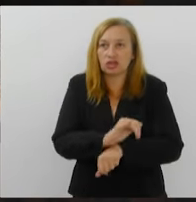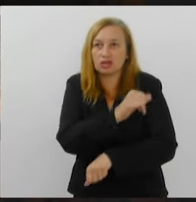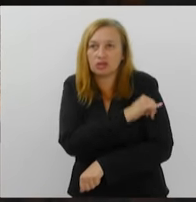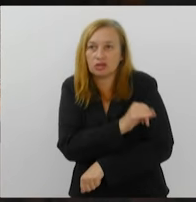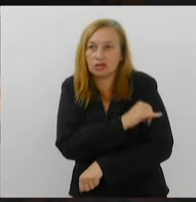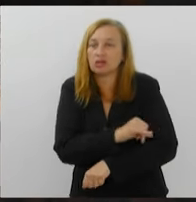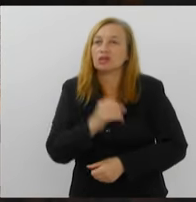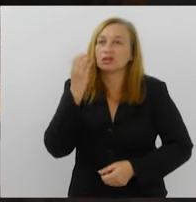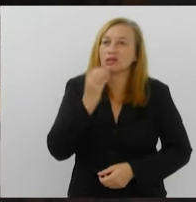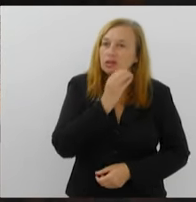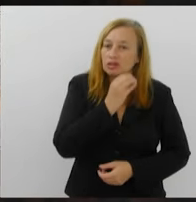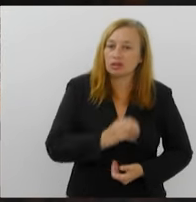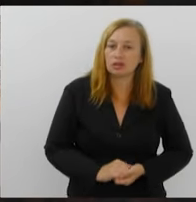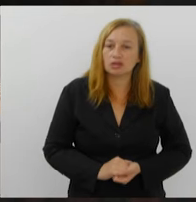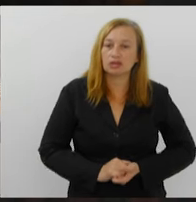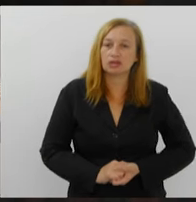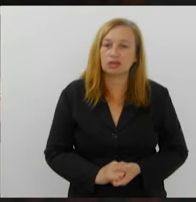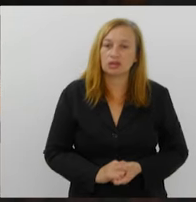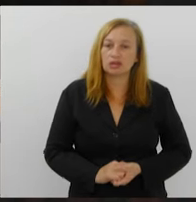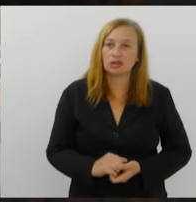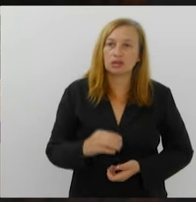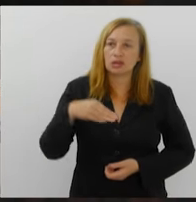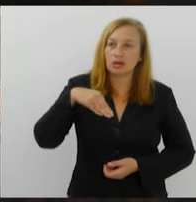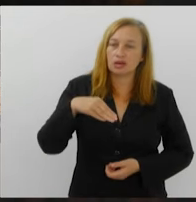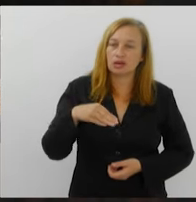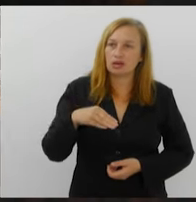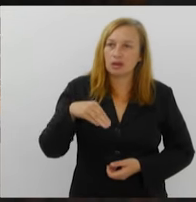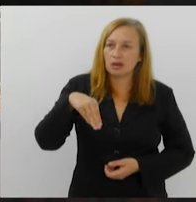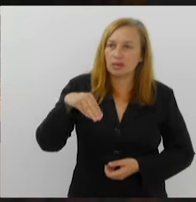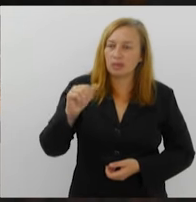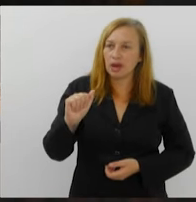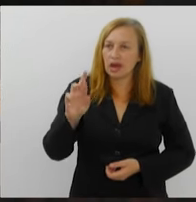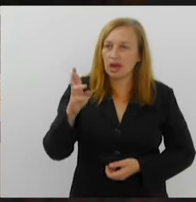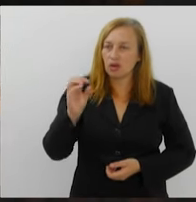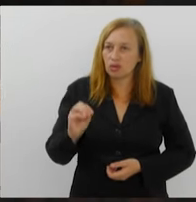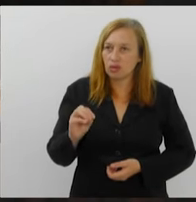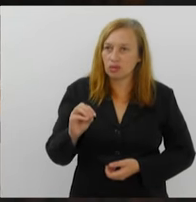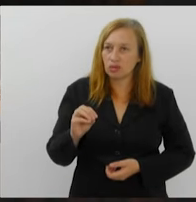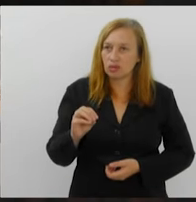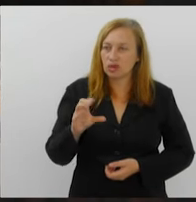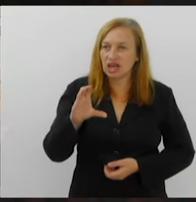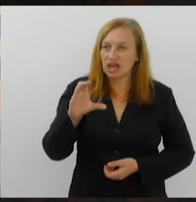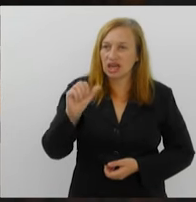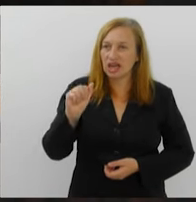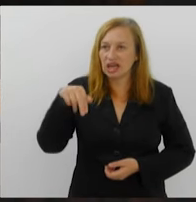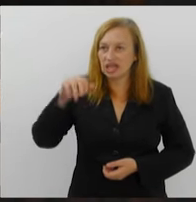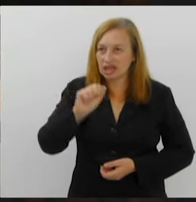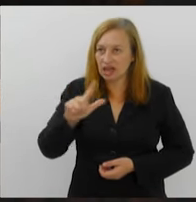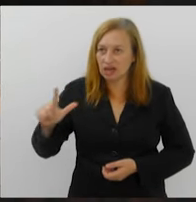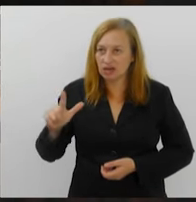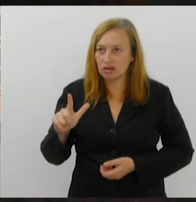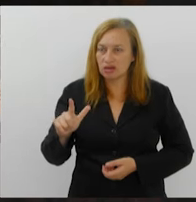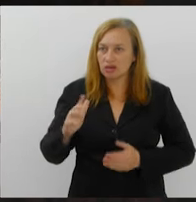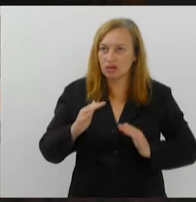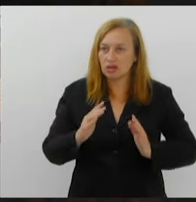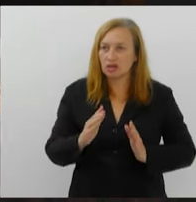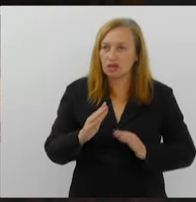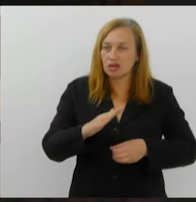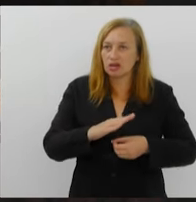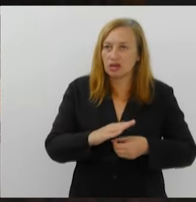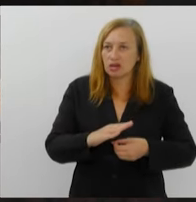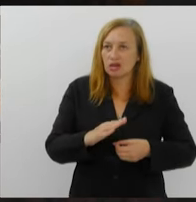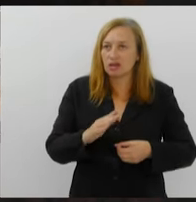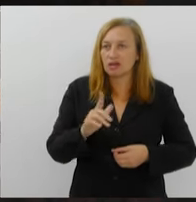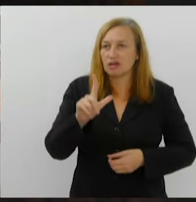Cláudio Castro, a macrodrenagem do canal Marilândia, especificada nas valas 7 e 9,